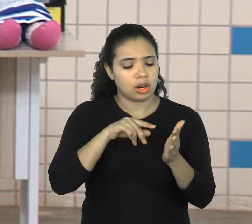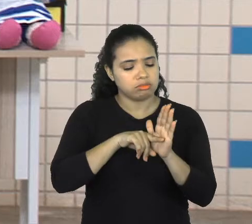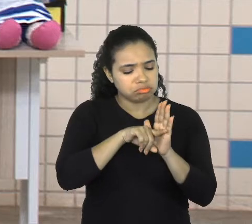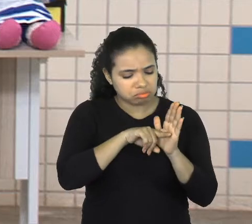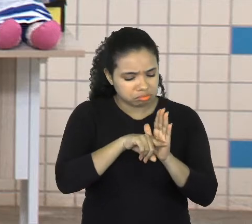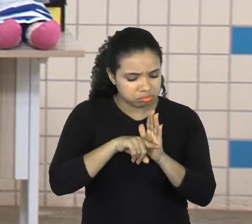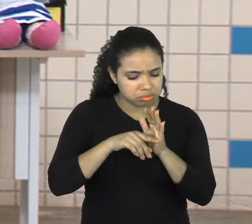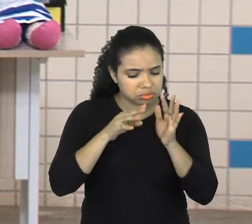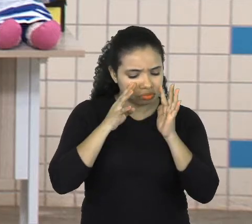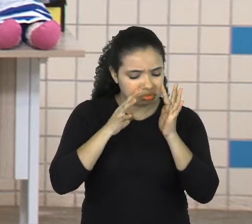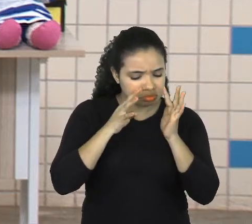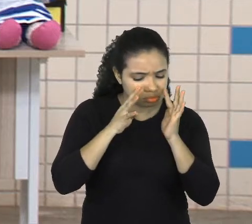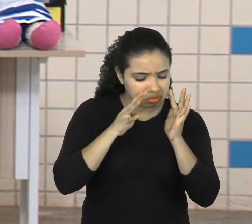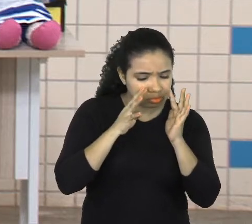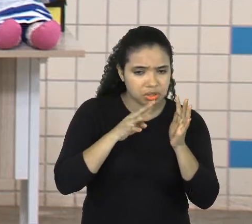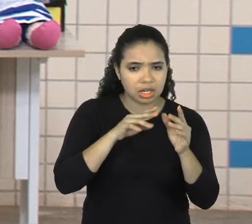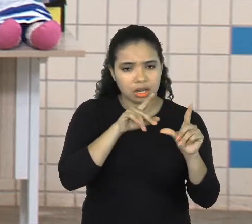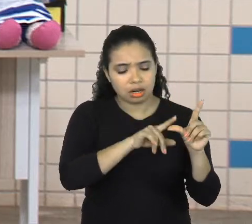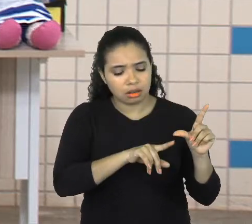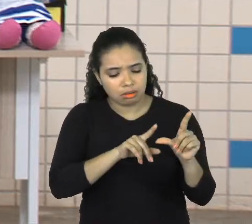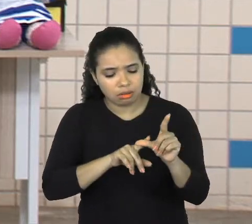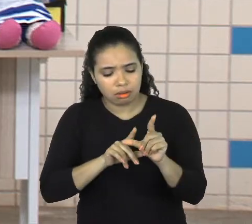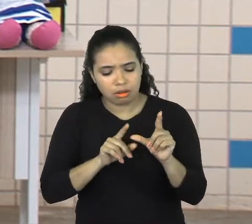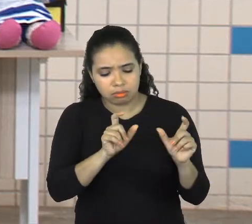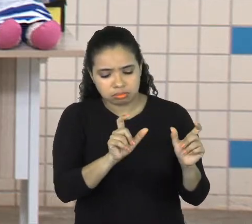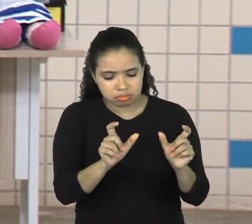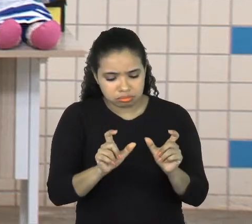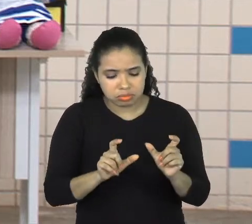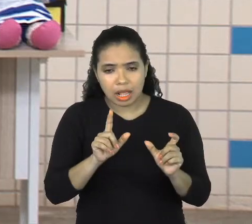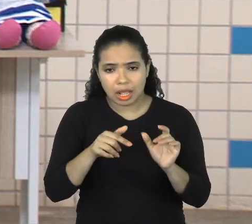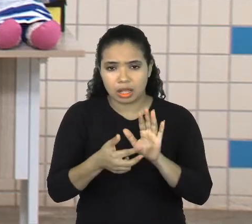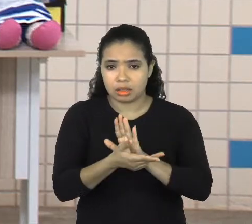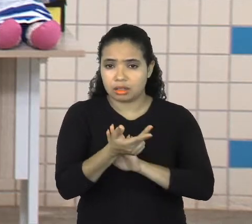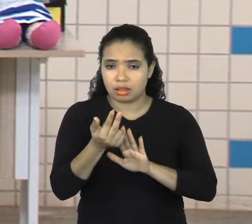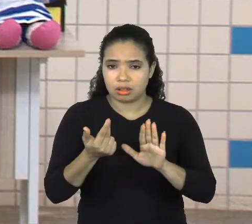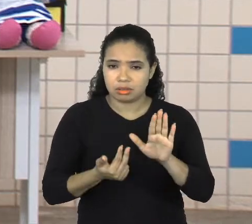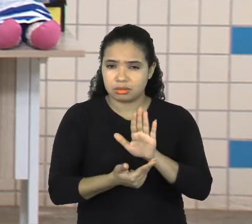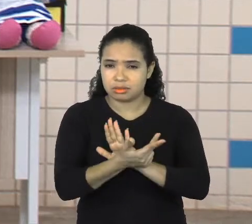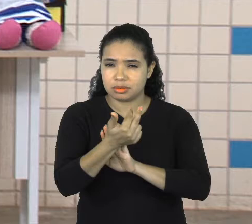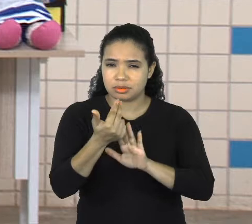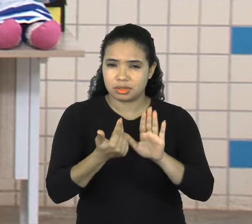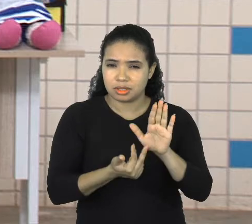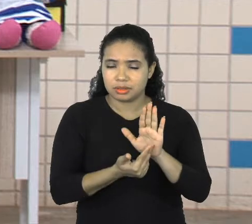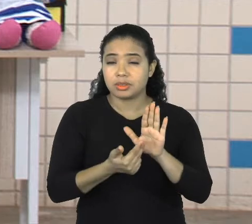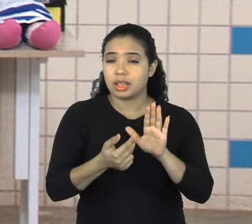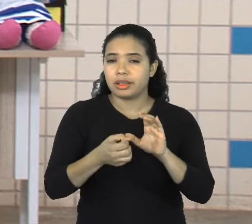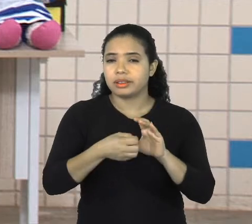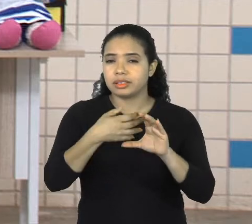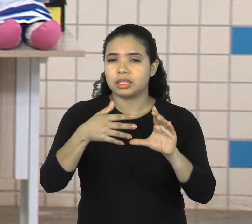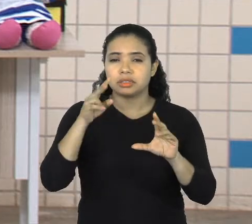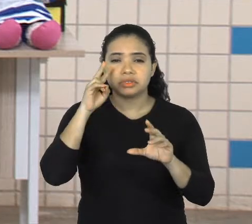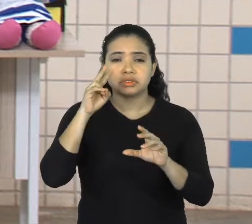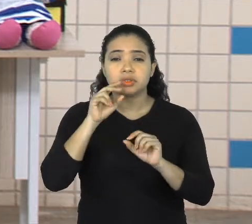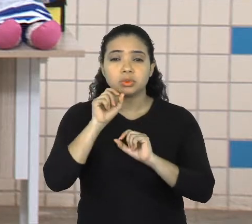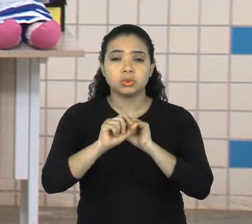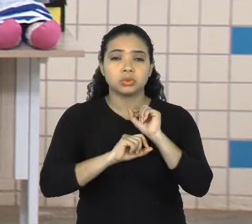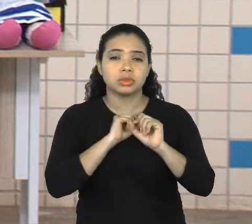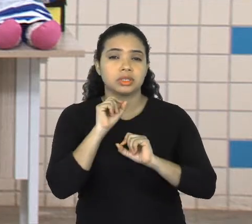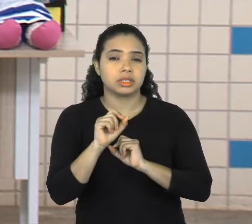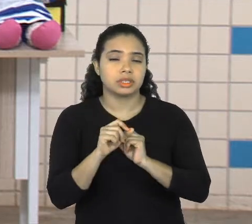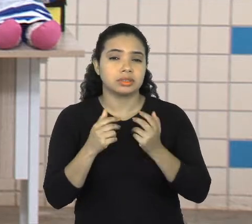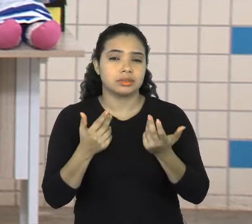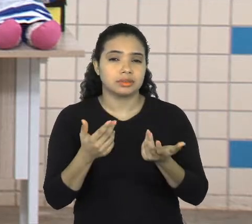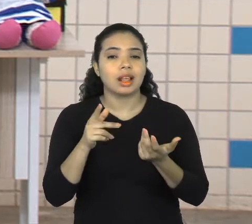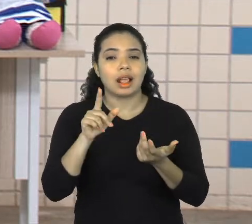que as palavras formavam o desenho? Não? Que característica você vê nele? O que ele forma?